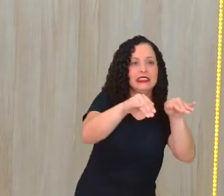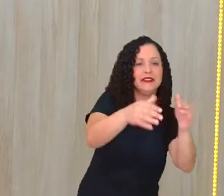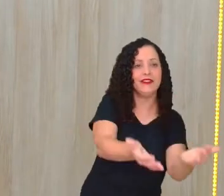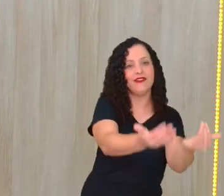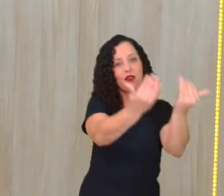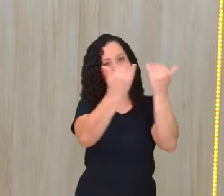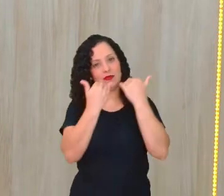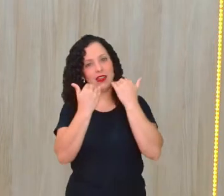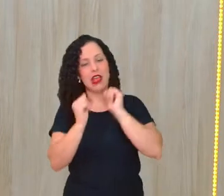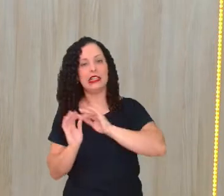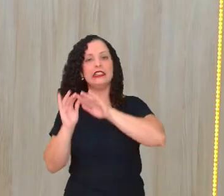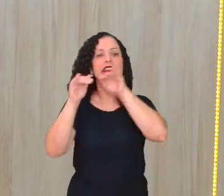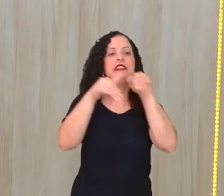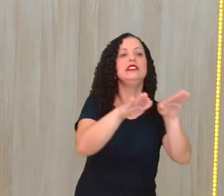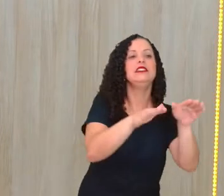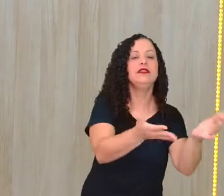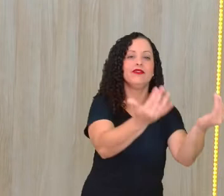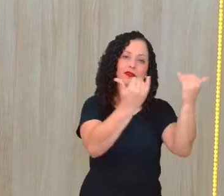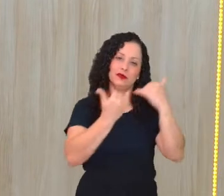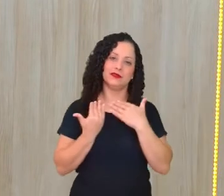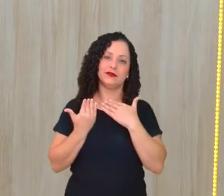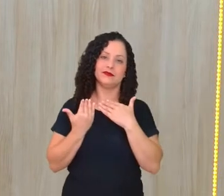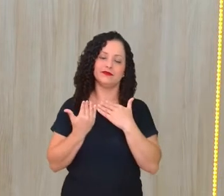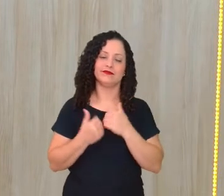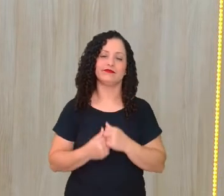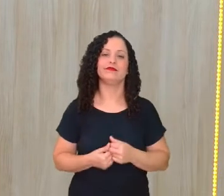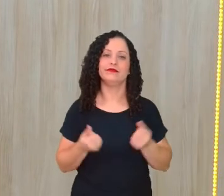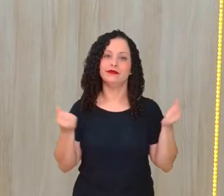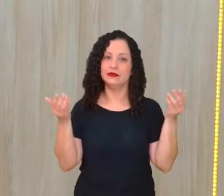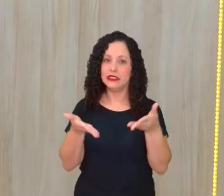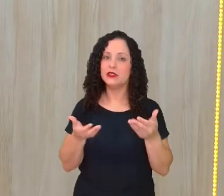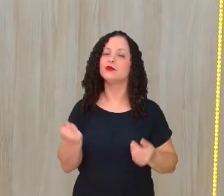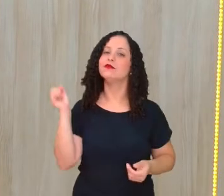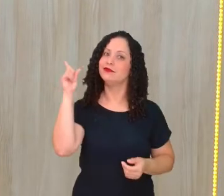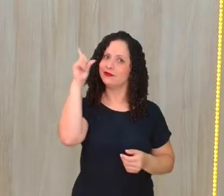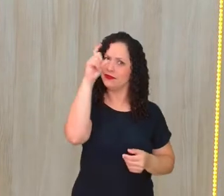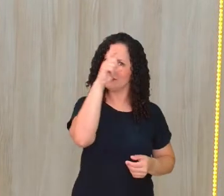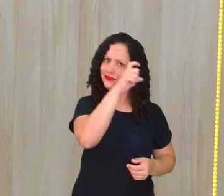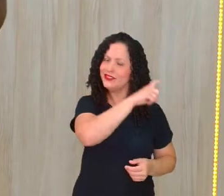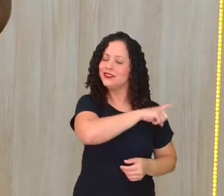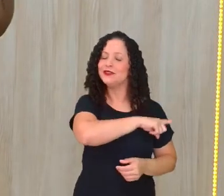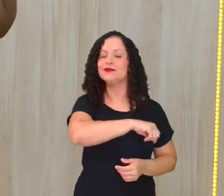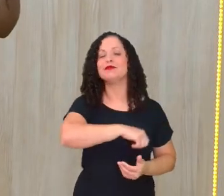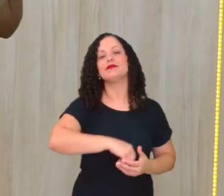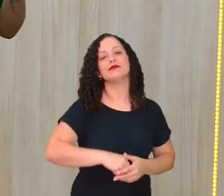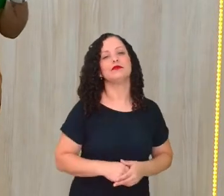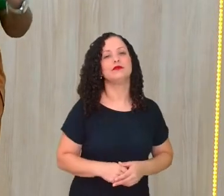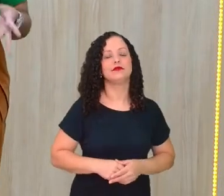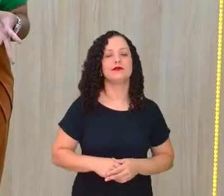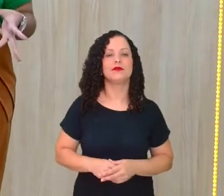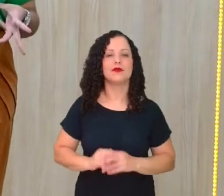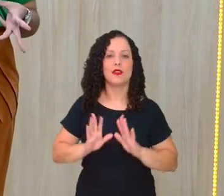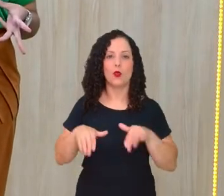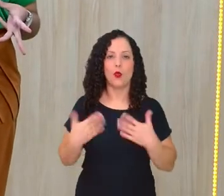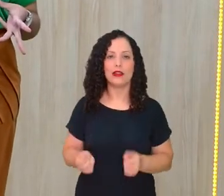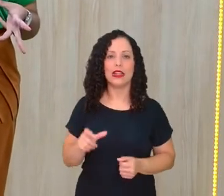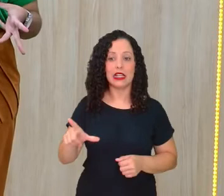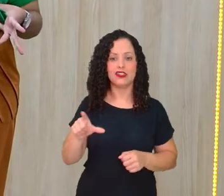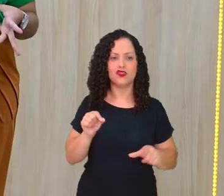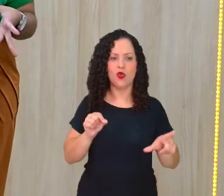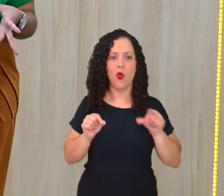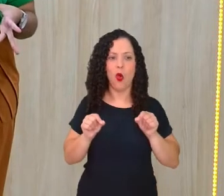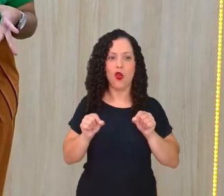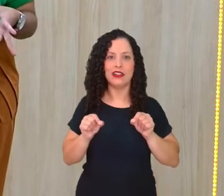ela fazia anteriormente. Né? E isso é bastante complicado. Então, ela, a partir do momento em que ela escolhe viver